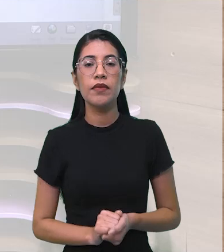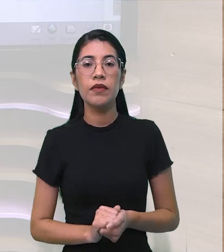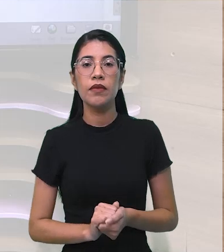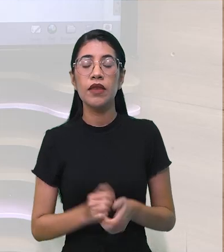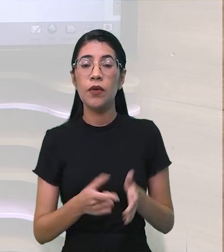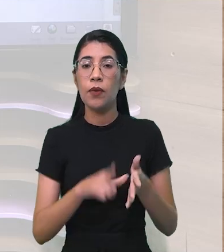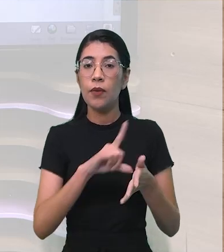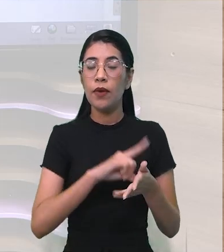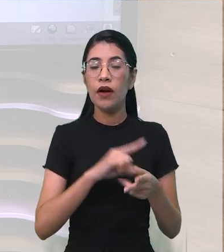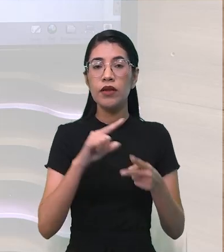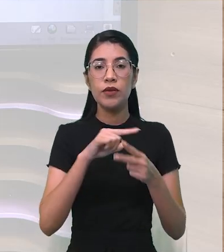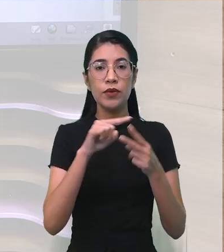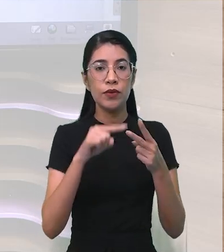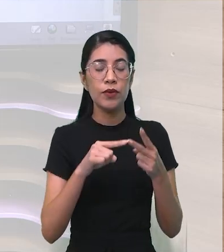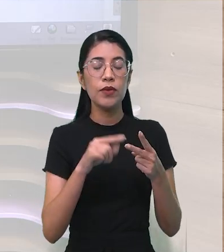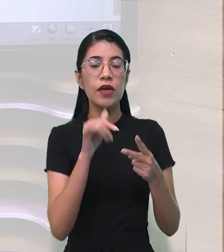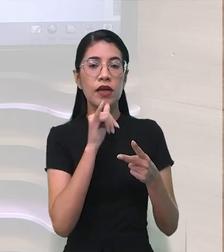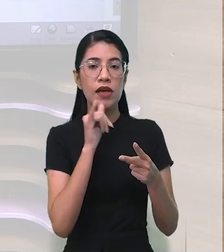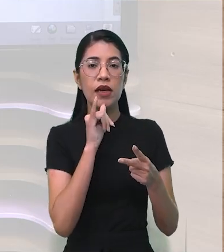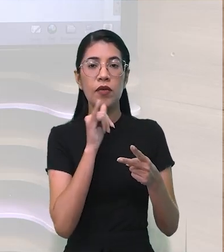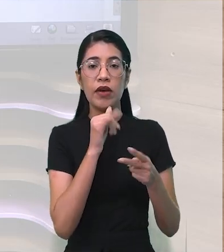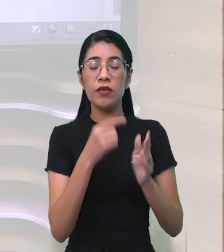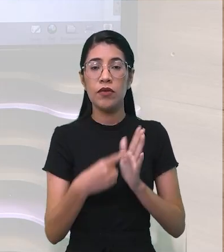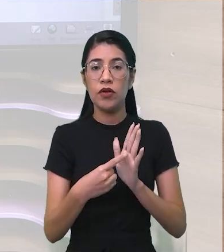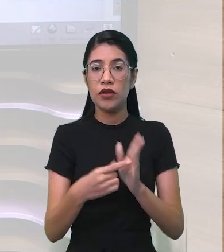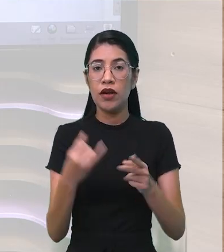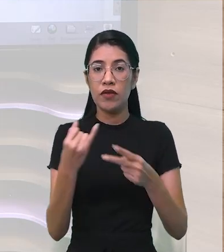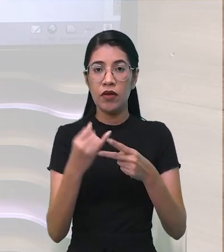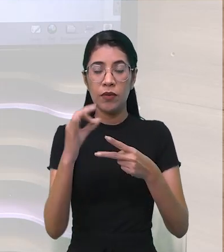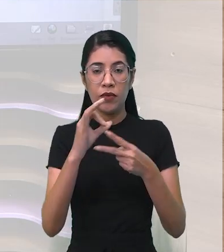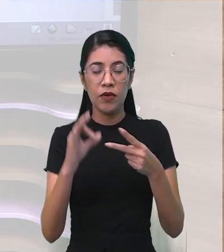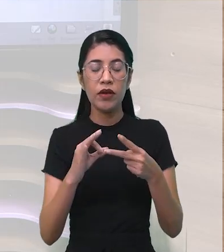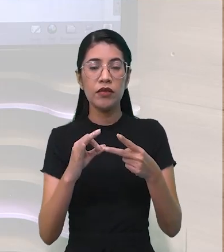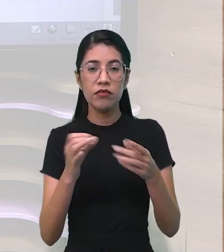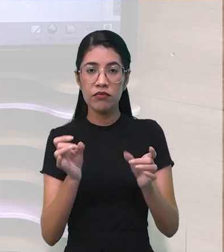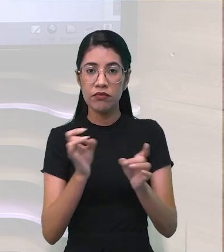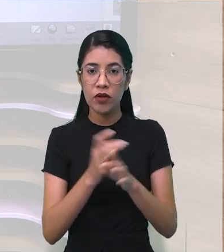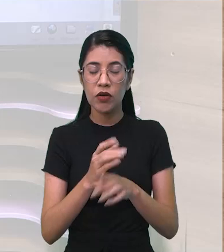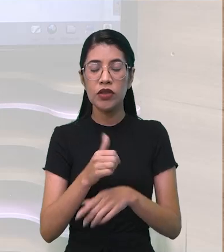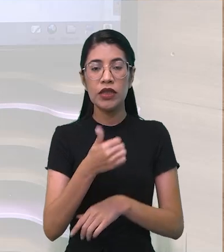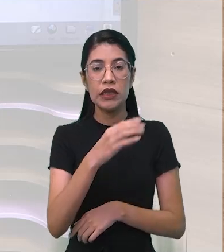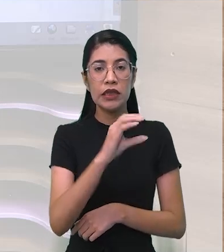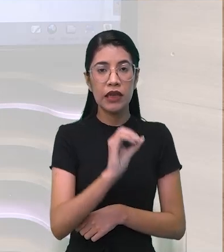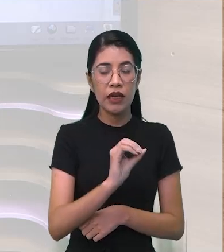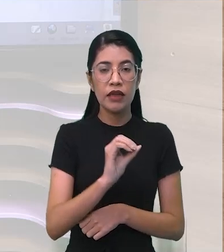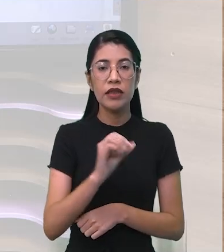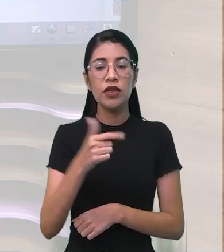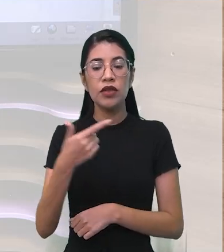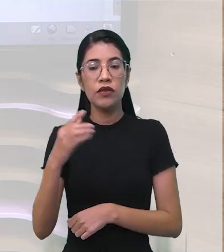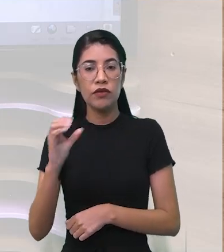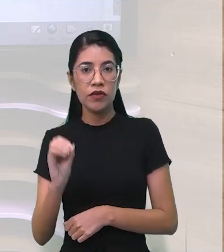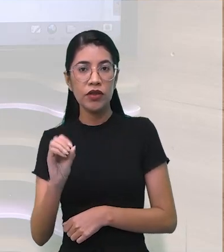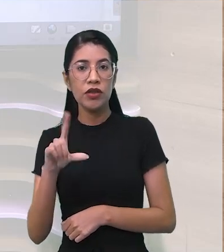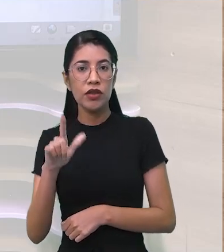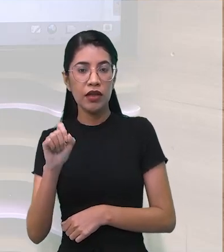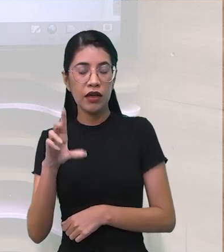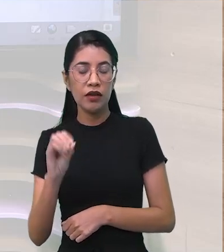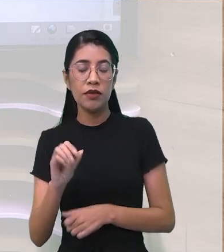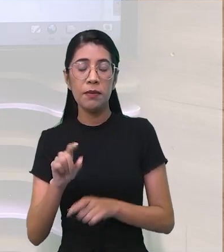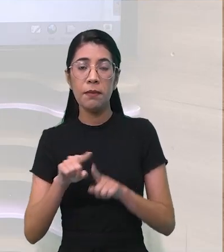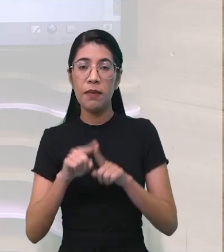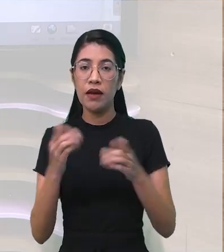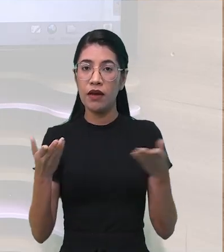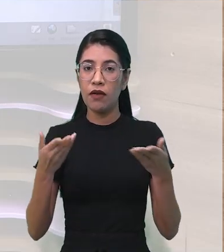resolveu o exemplo 1, o exemplo 2, que lhe dava qual era o polígono, certo? Decágono, 10 lados, e coságono, 20 lados. Nesse caso,